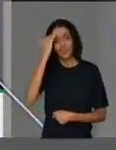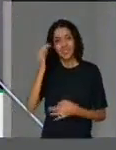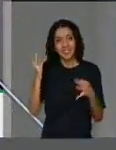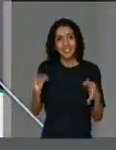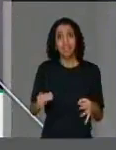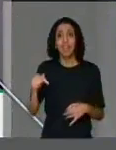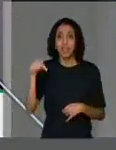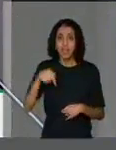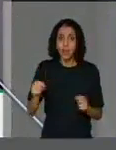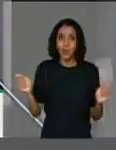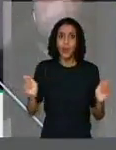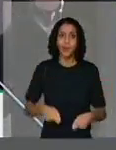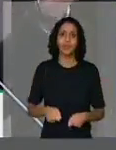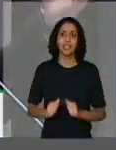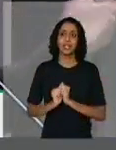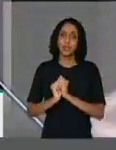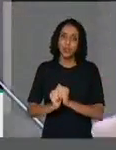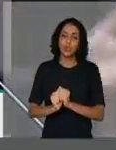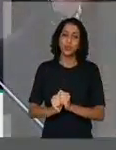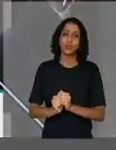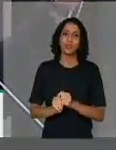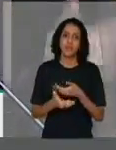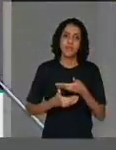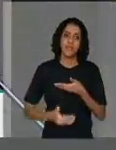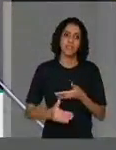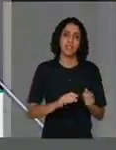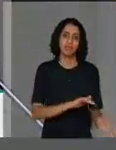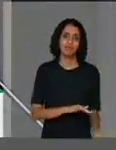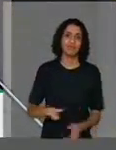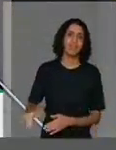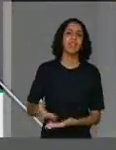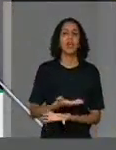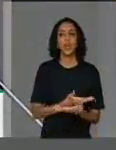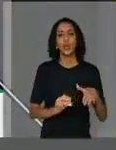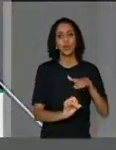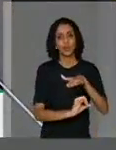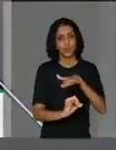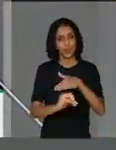Congresso Nacional avançar nessa direção. Muito obrigado e parabéns às entidades por essa luta. Obrigado.